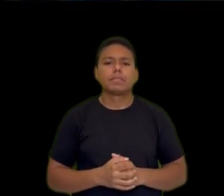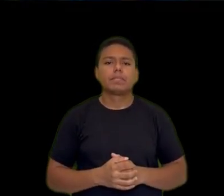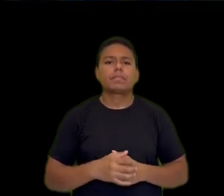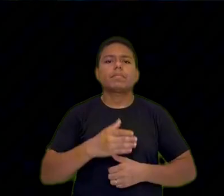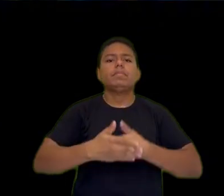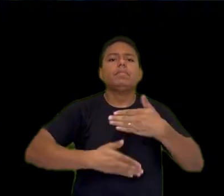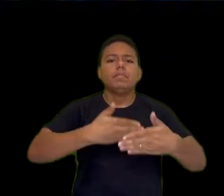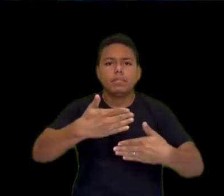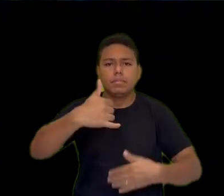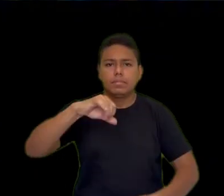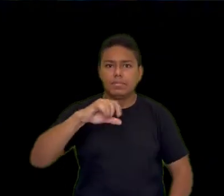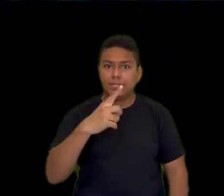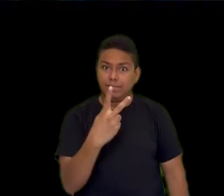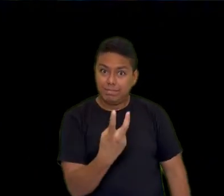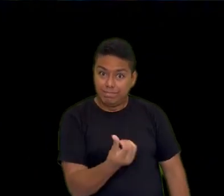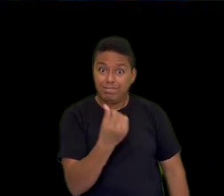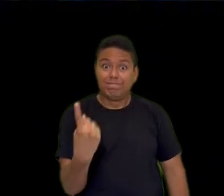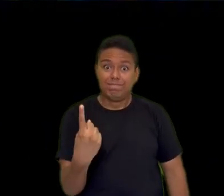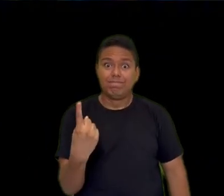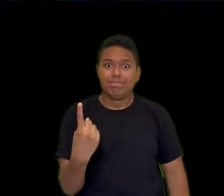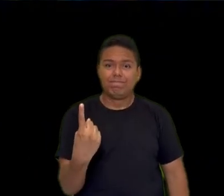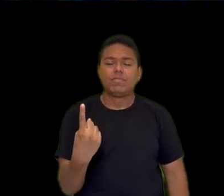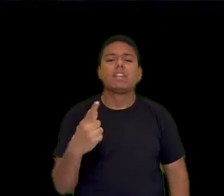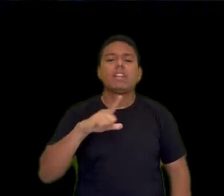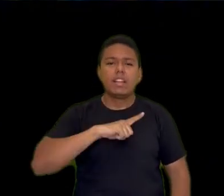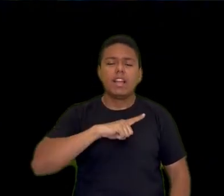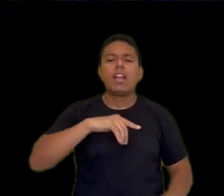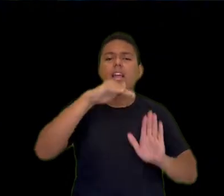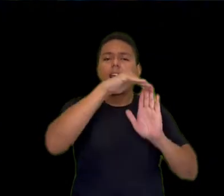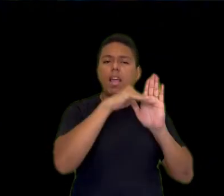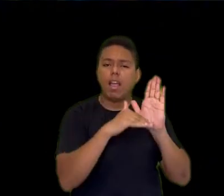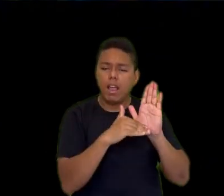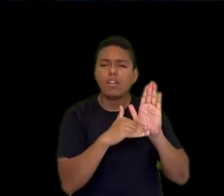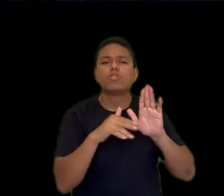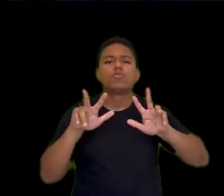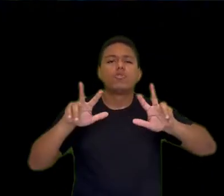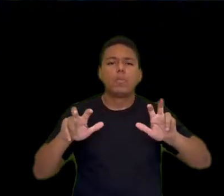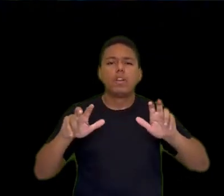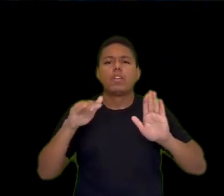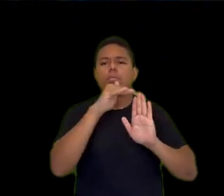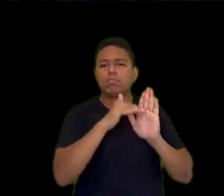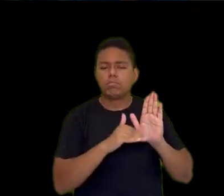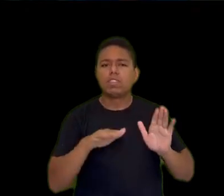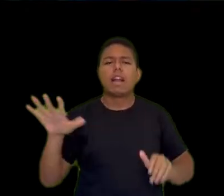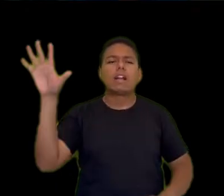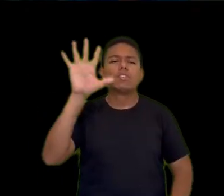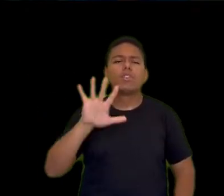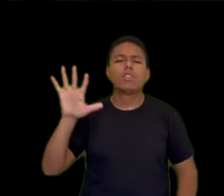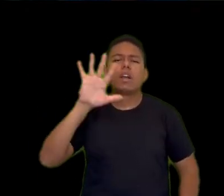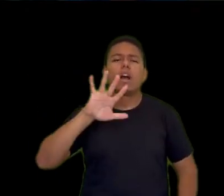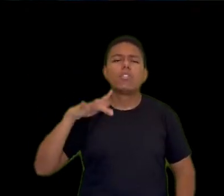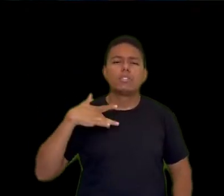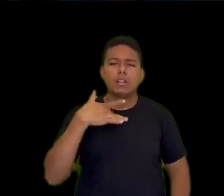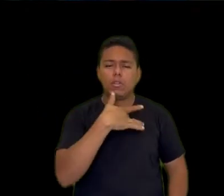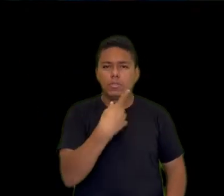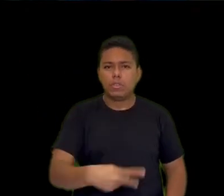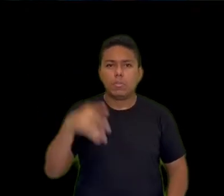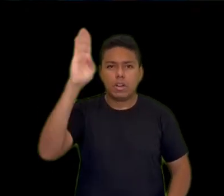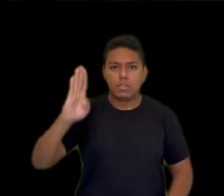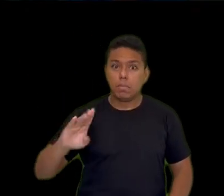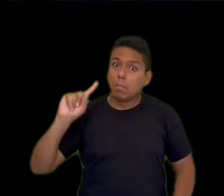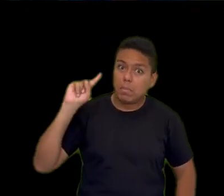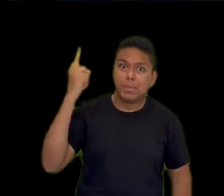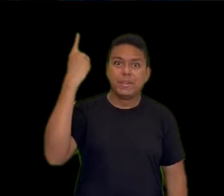Código Nacional de Saúde, o primeiro Código de Saúde no Brasil. Em 1969, o primeiro decreto